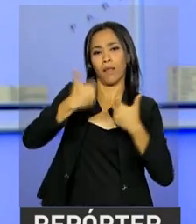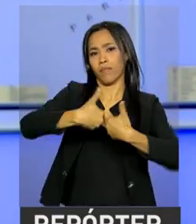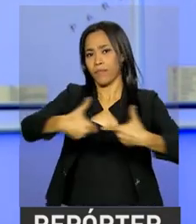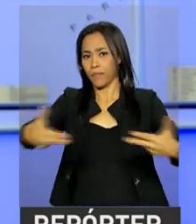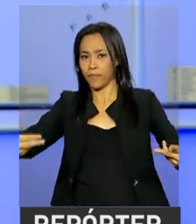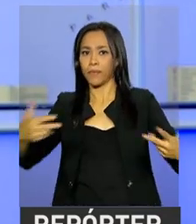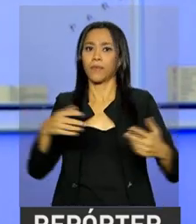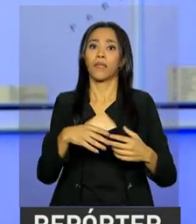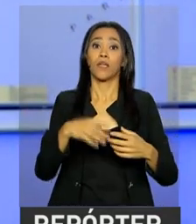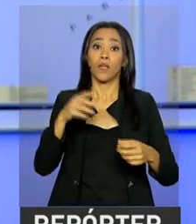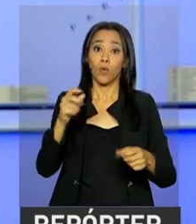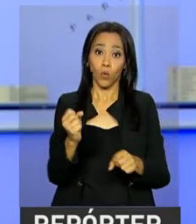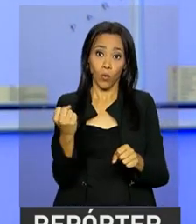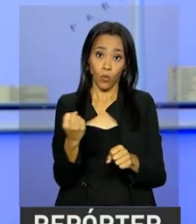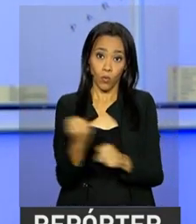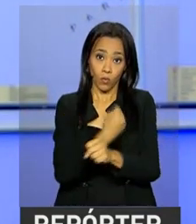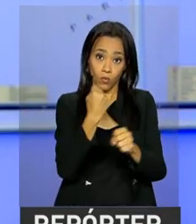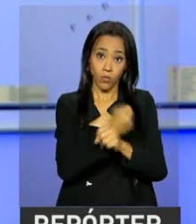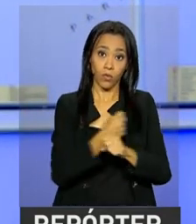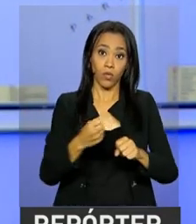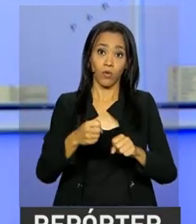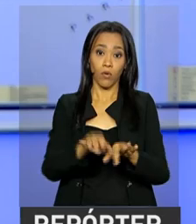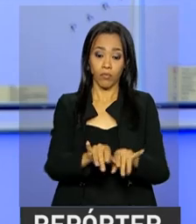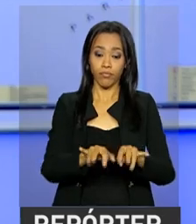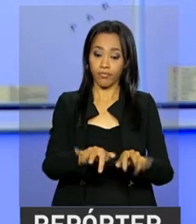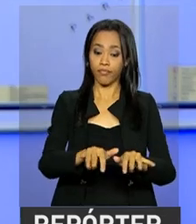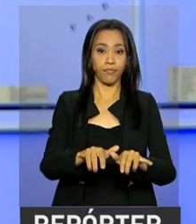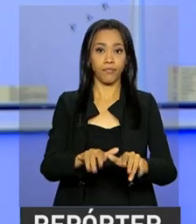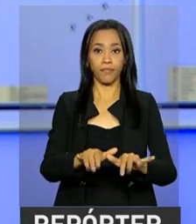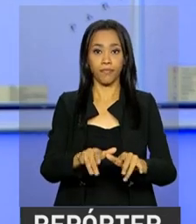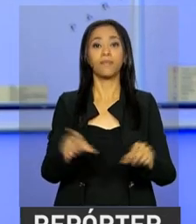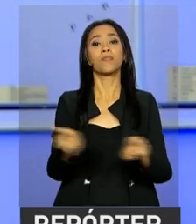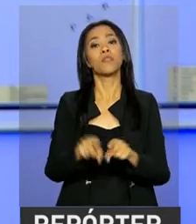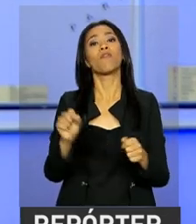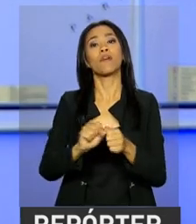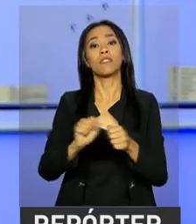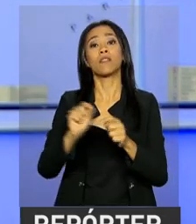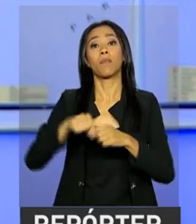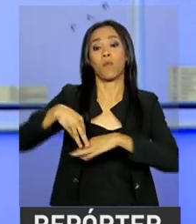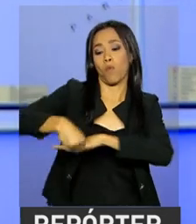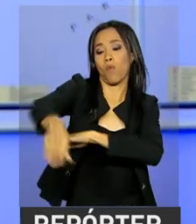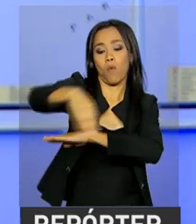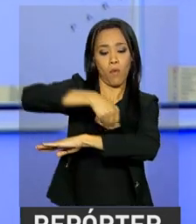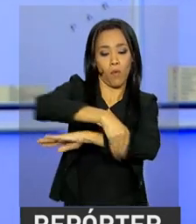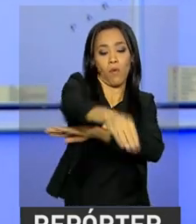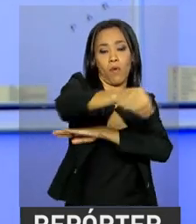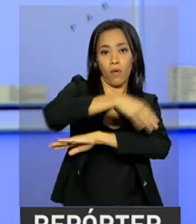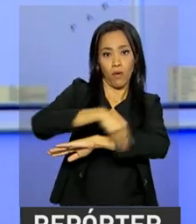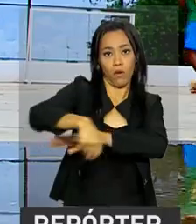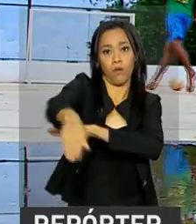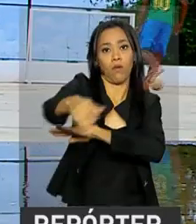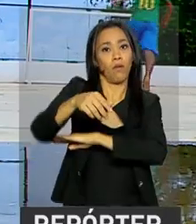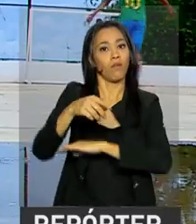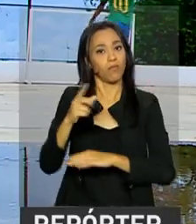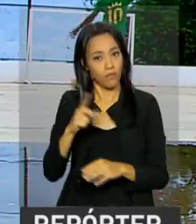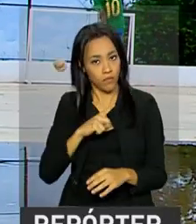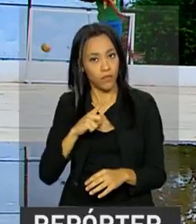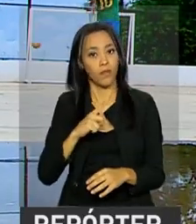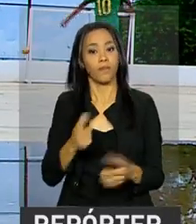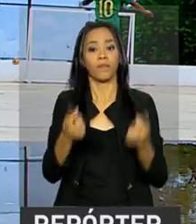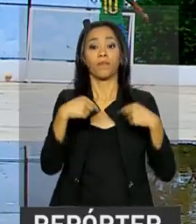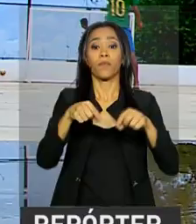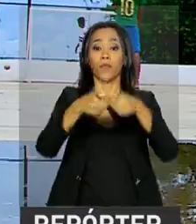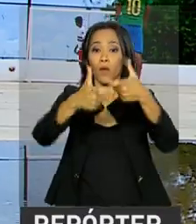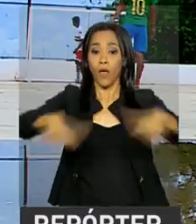informática. E estão também fazendo uma horta em um povoado, em dois assentamentos. A quadra de